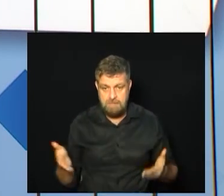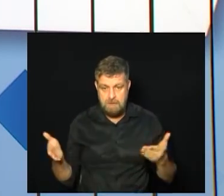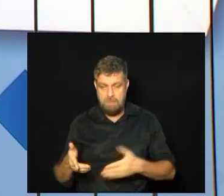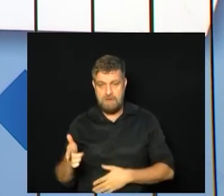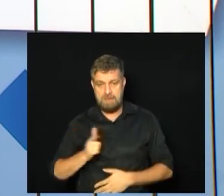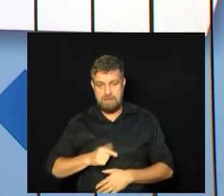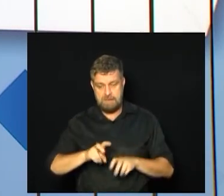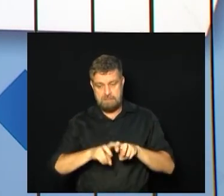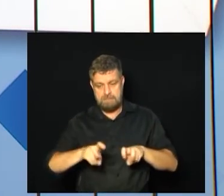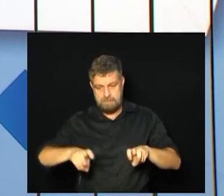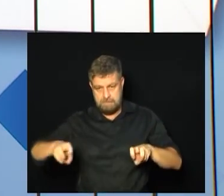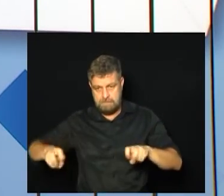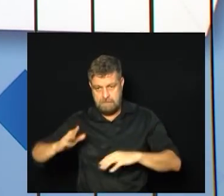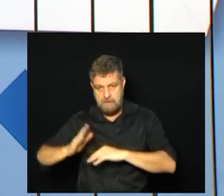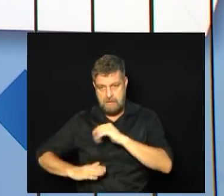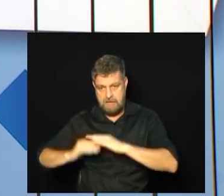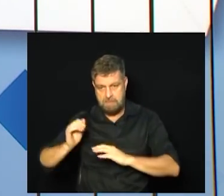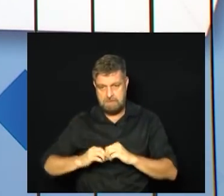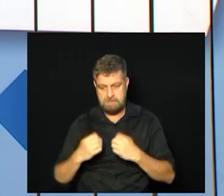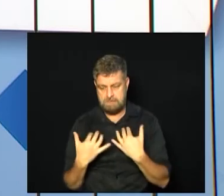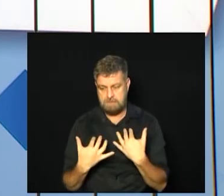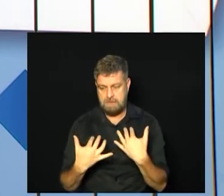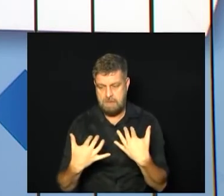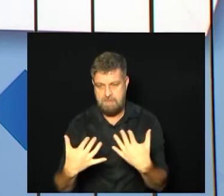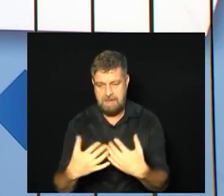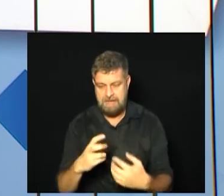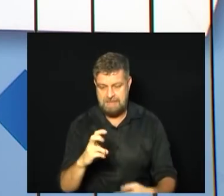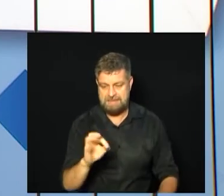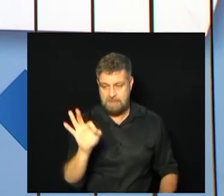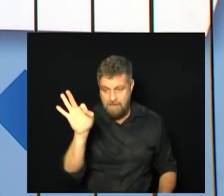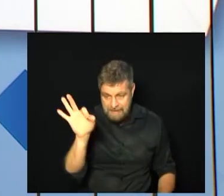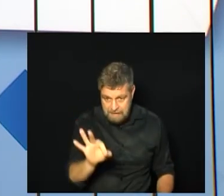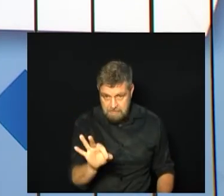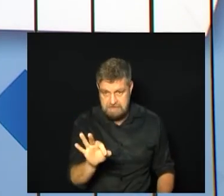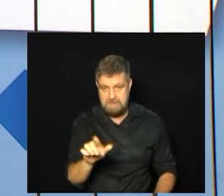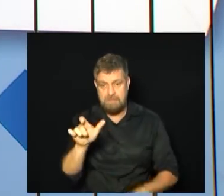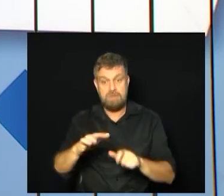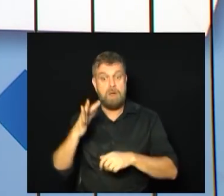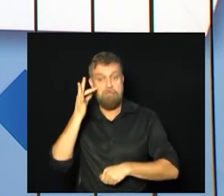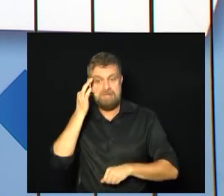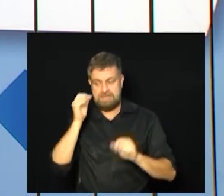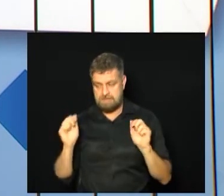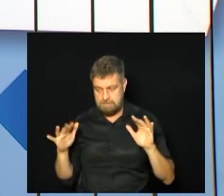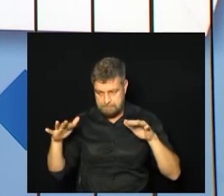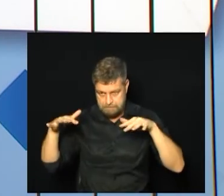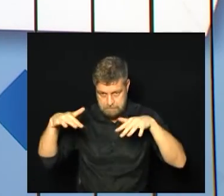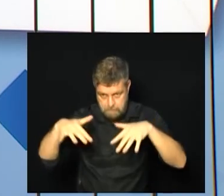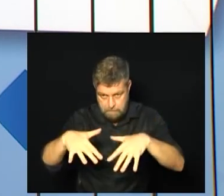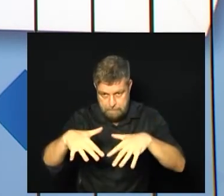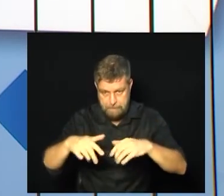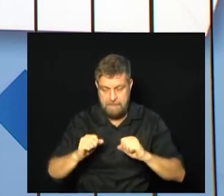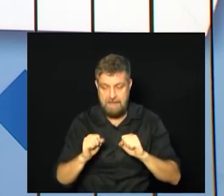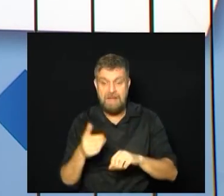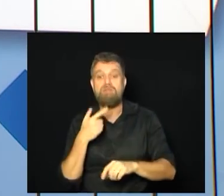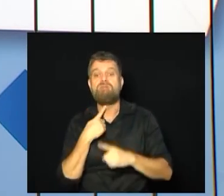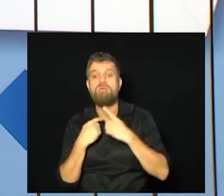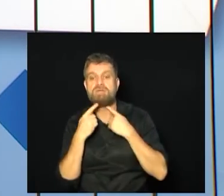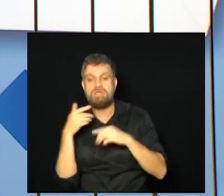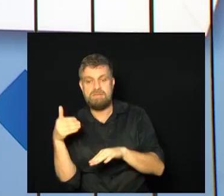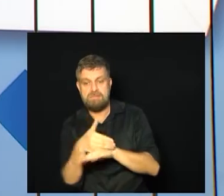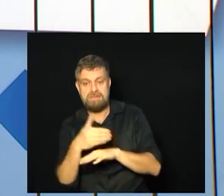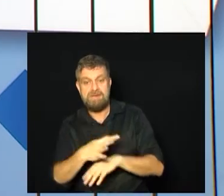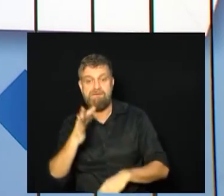ato da mesa, o plenário recebe 50% de sua capacidade para o público que quer participar de